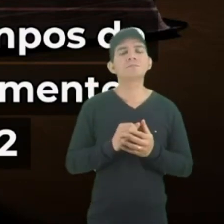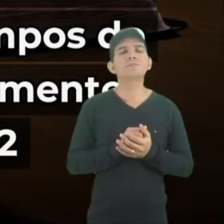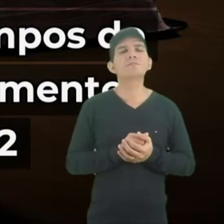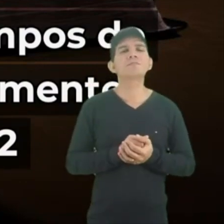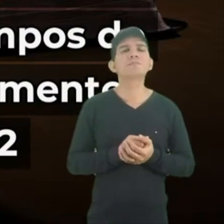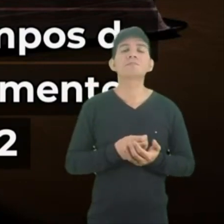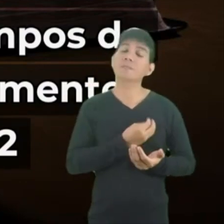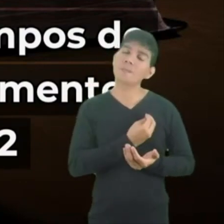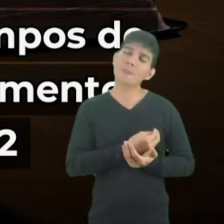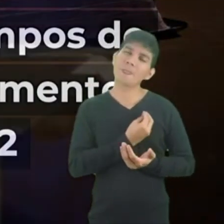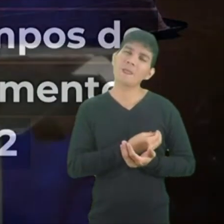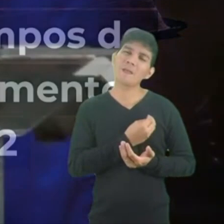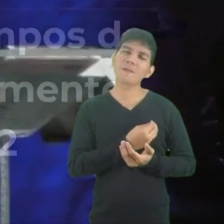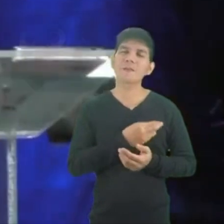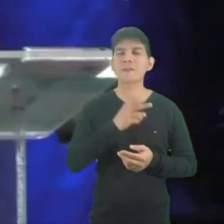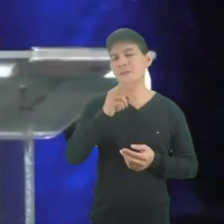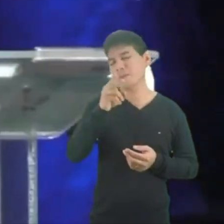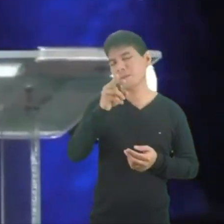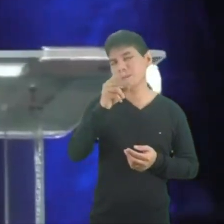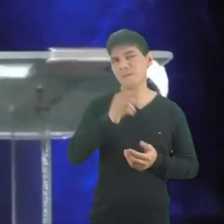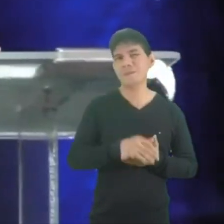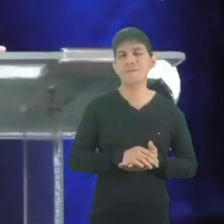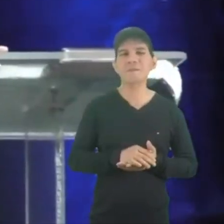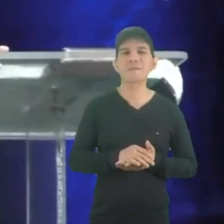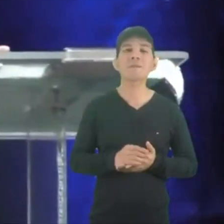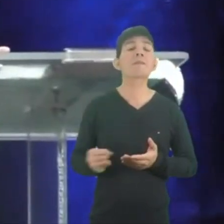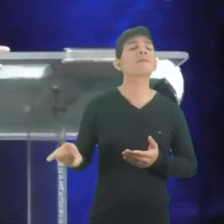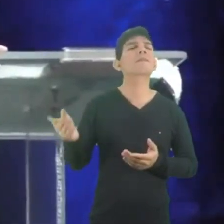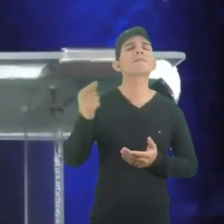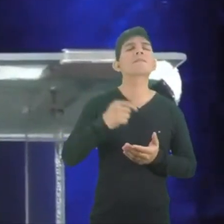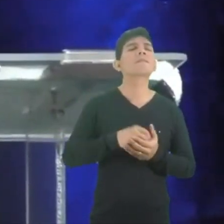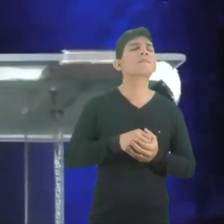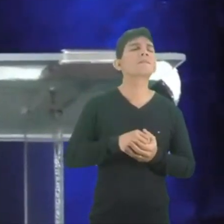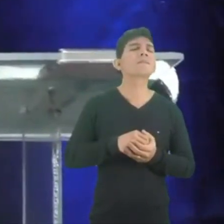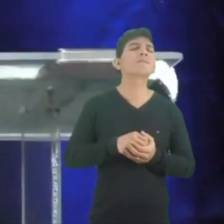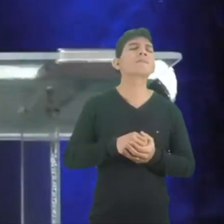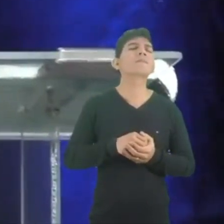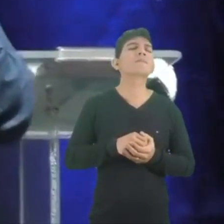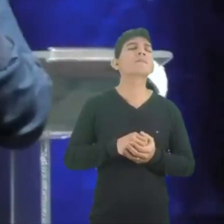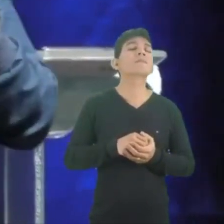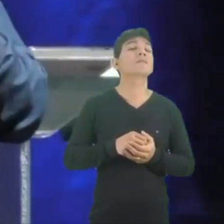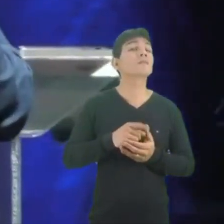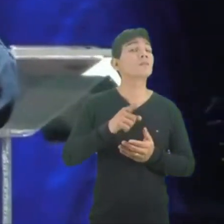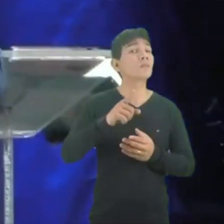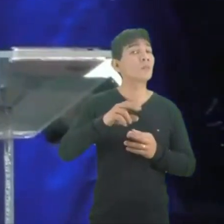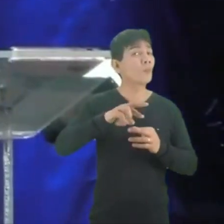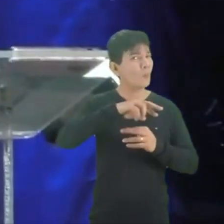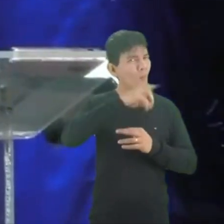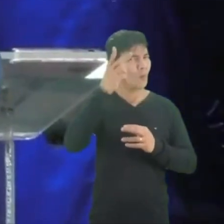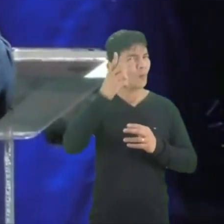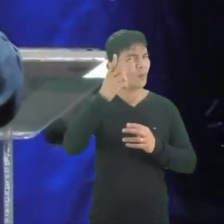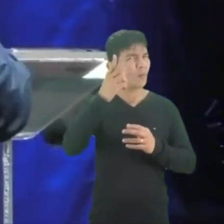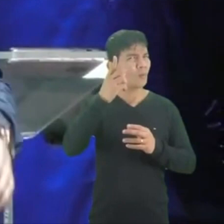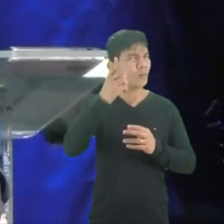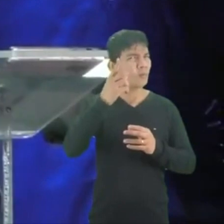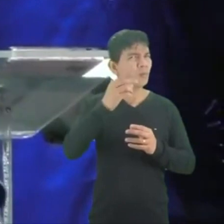A vida, meus irmãos, e aí entra uma outra situação que a gente precisa entender.